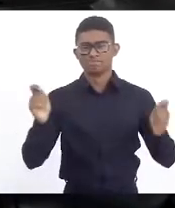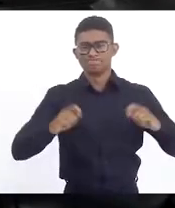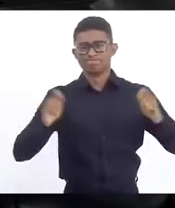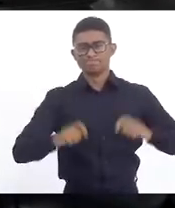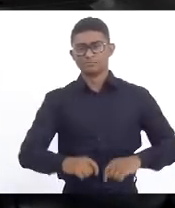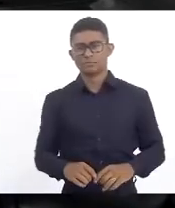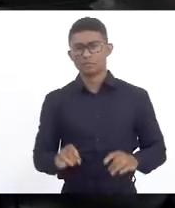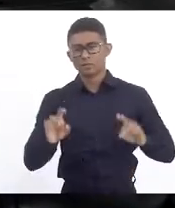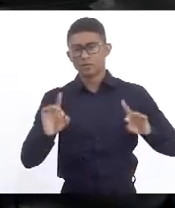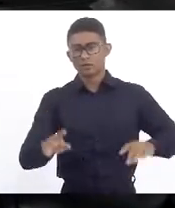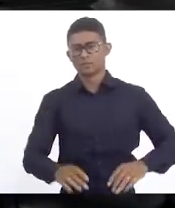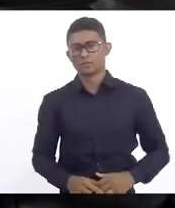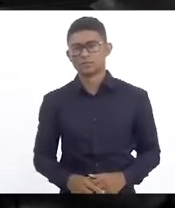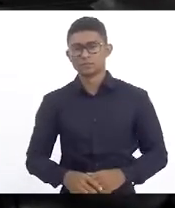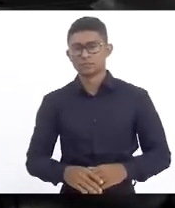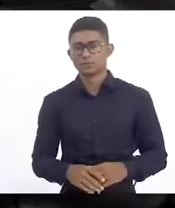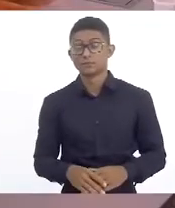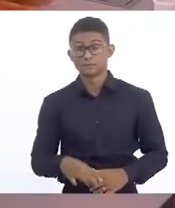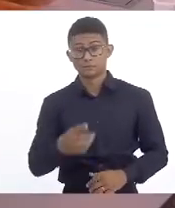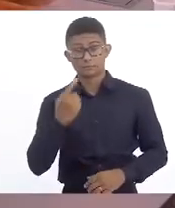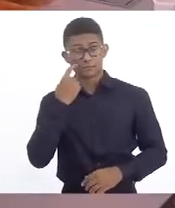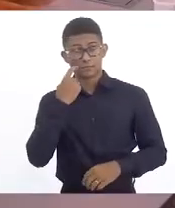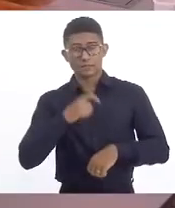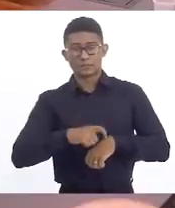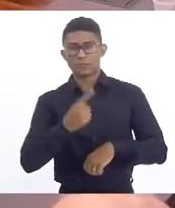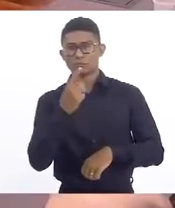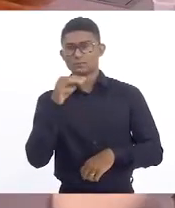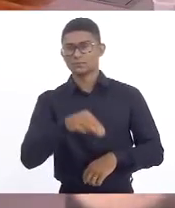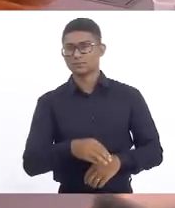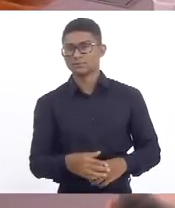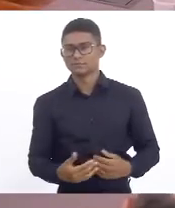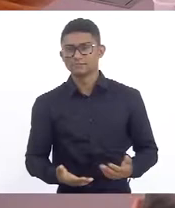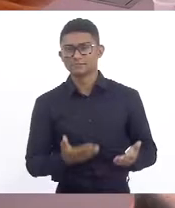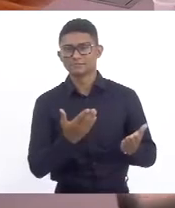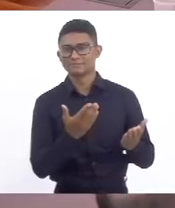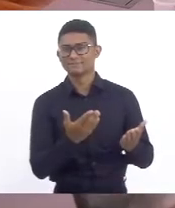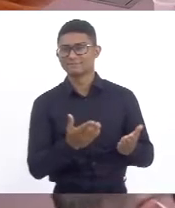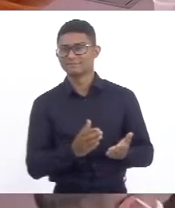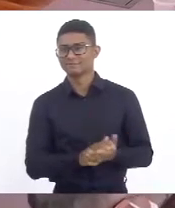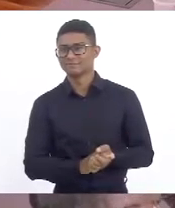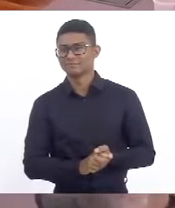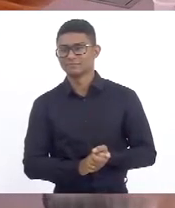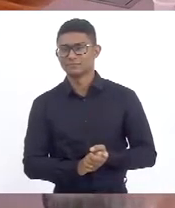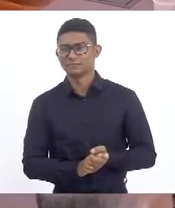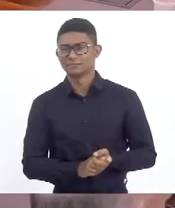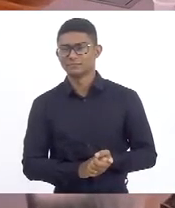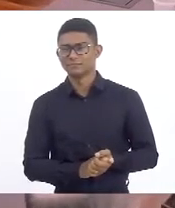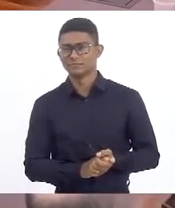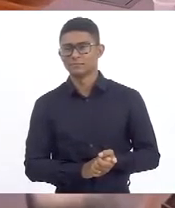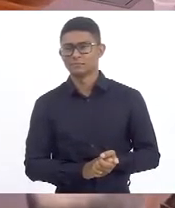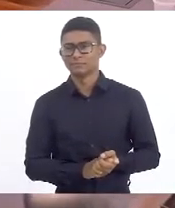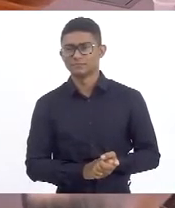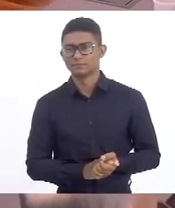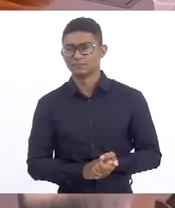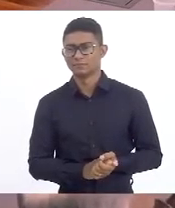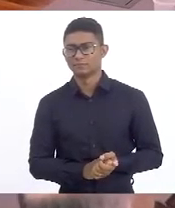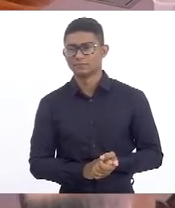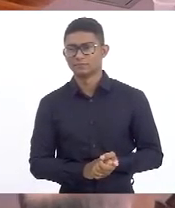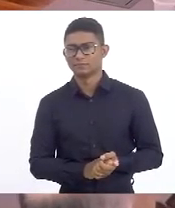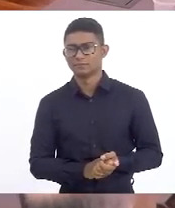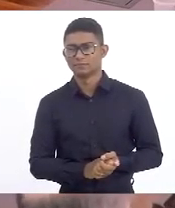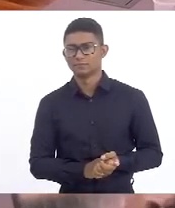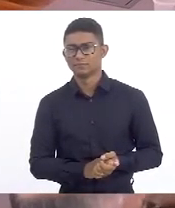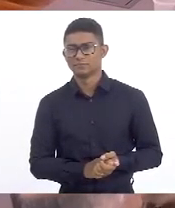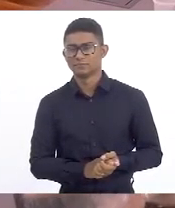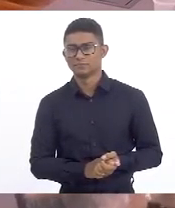Era só isso. Deputado Luiz Paulo, um minutinho, por favor. Diga. Doutora, olha só. Eu não estou aqui